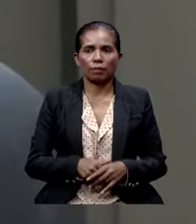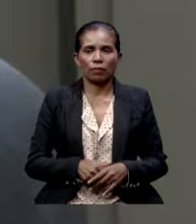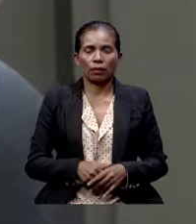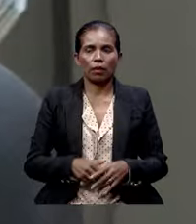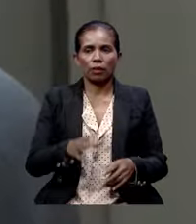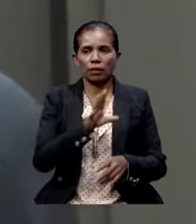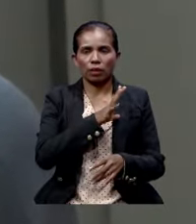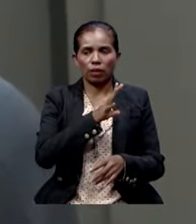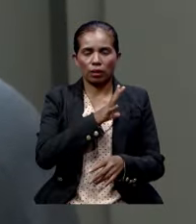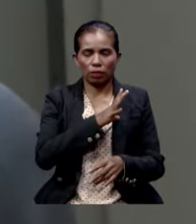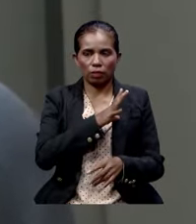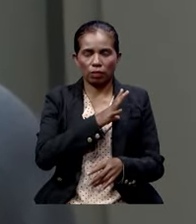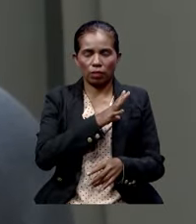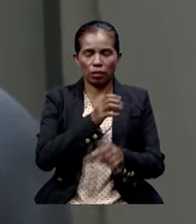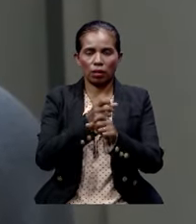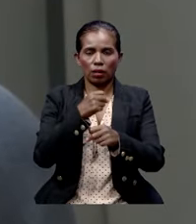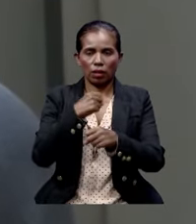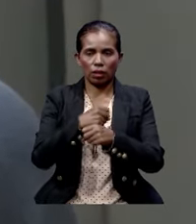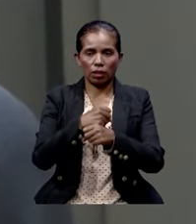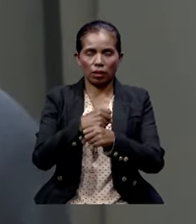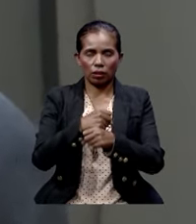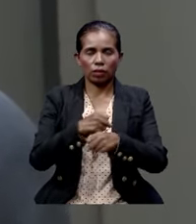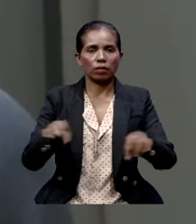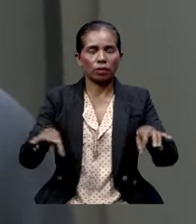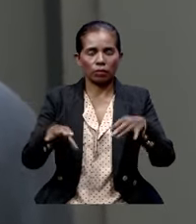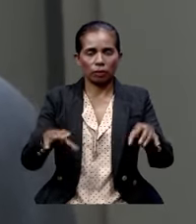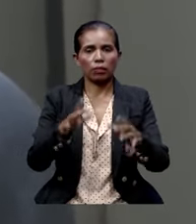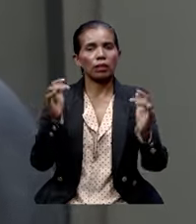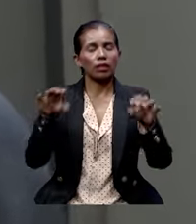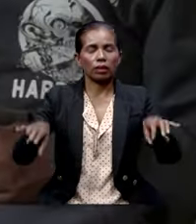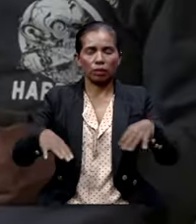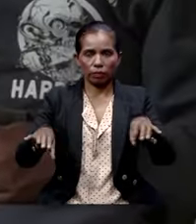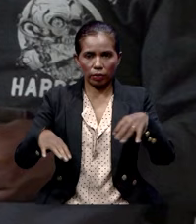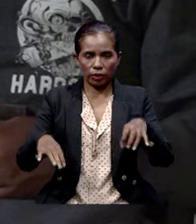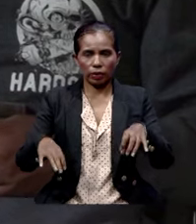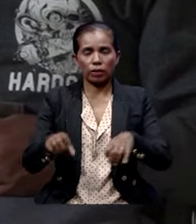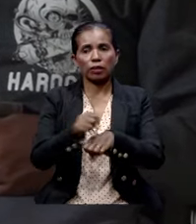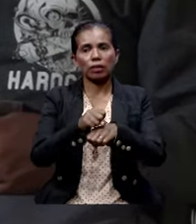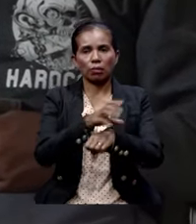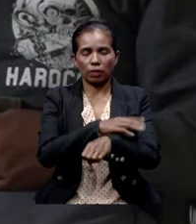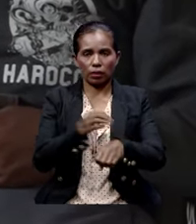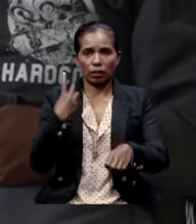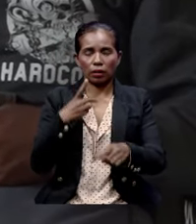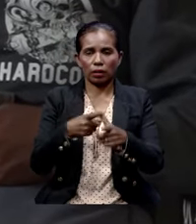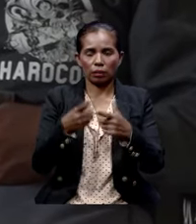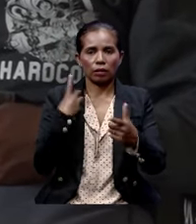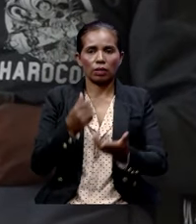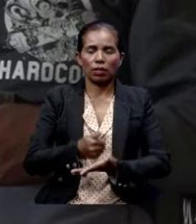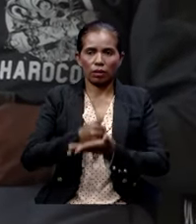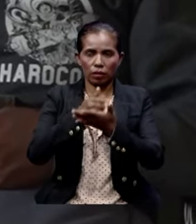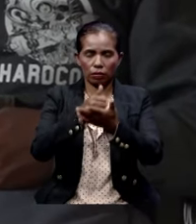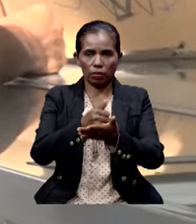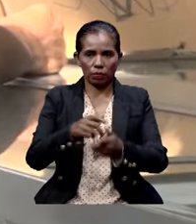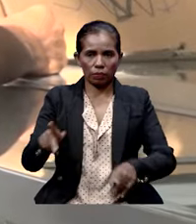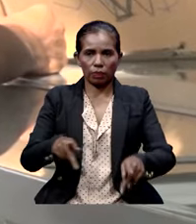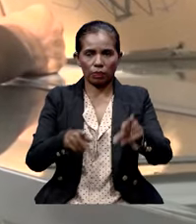sehing lansamento ba sistema ne depois ita halo atendimento ba publik